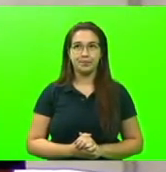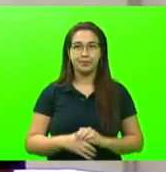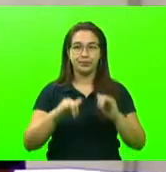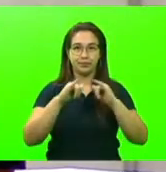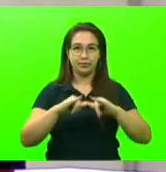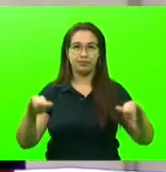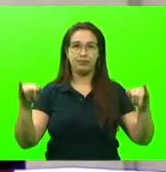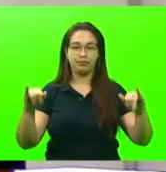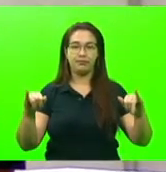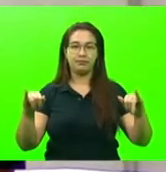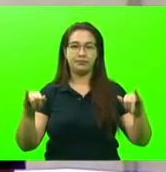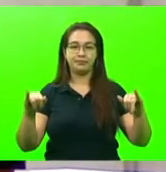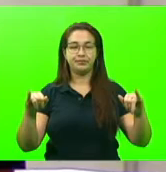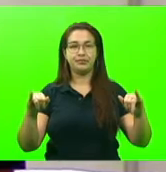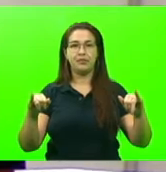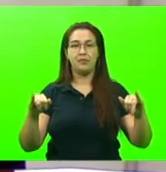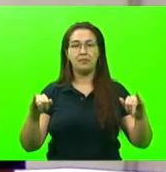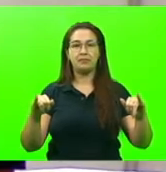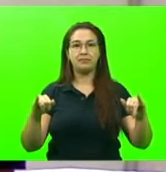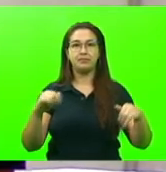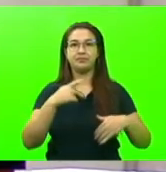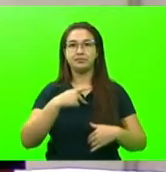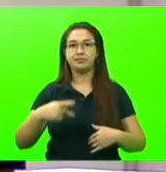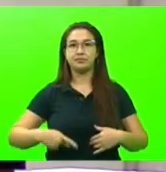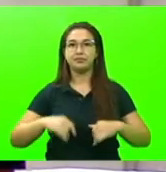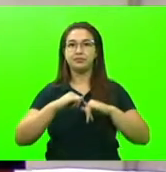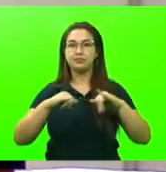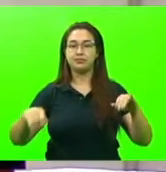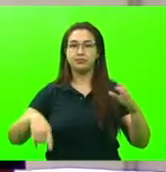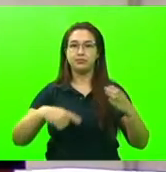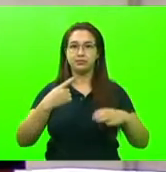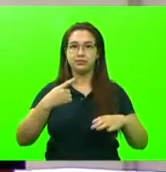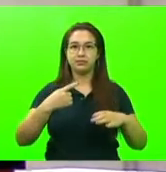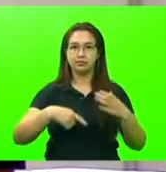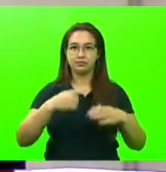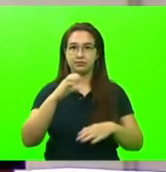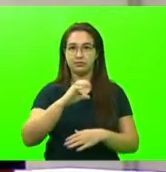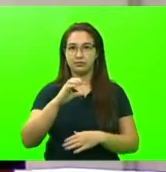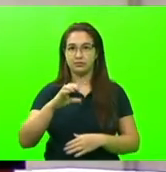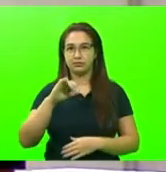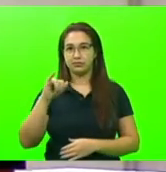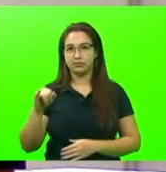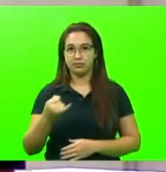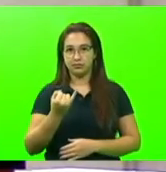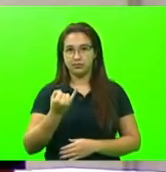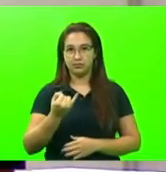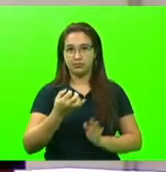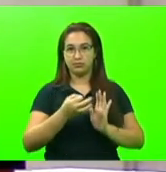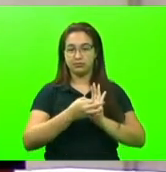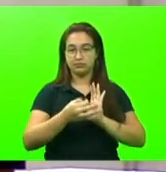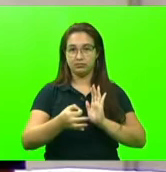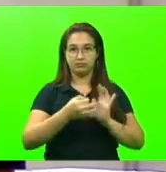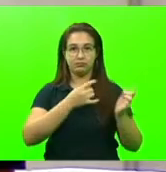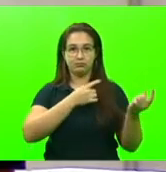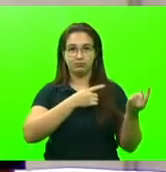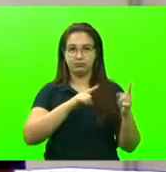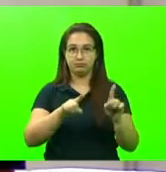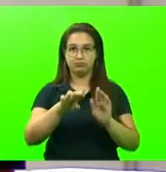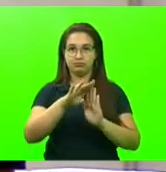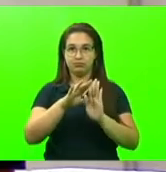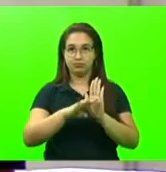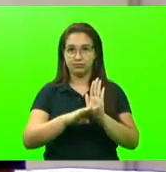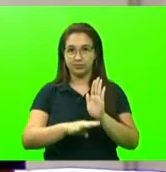Comunicação. A presidência comunica que a Comissão de Constituição e Justiça apresentou parecer contrário às